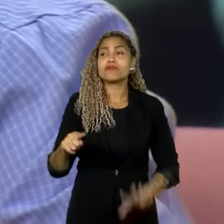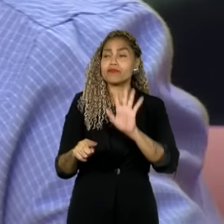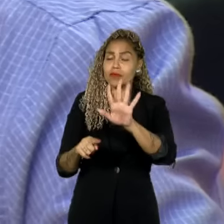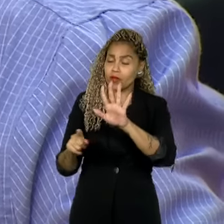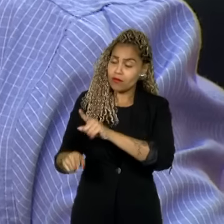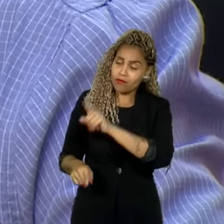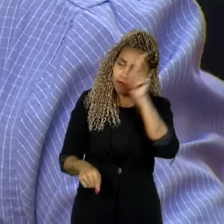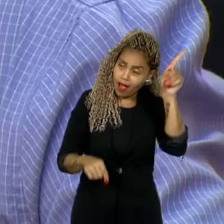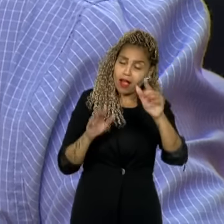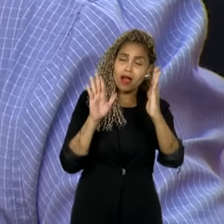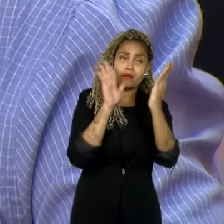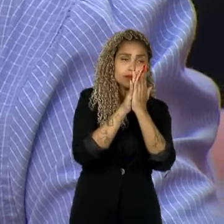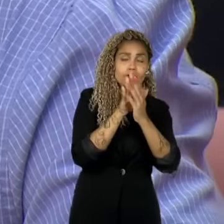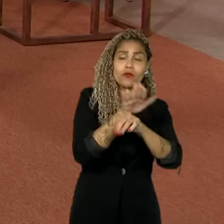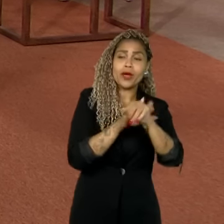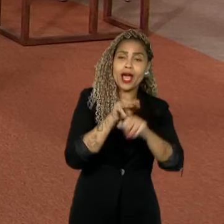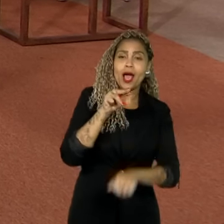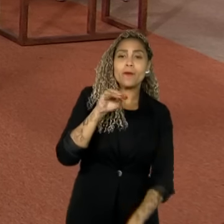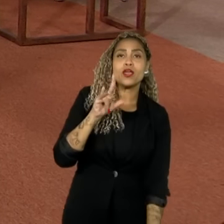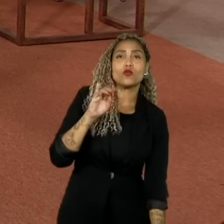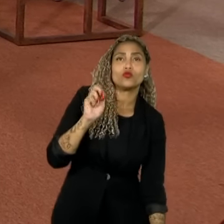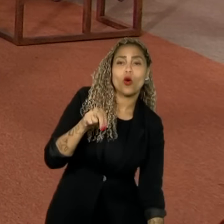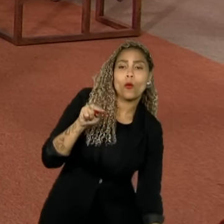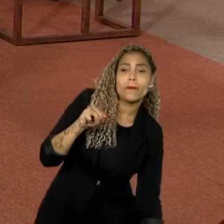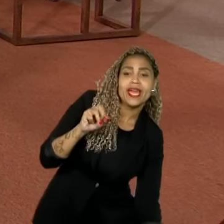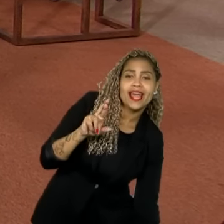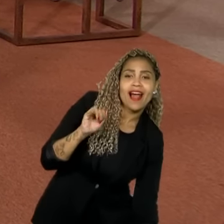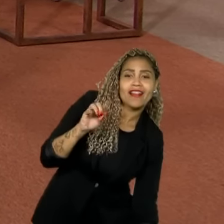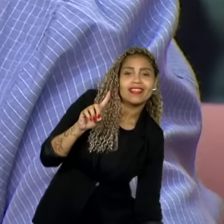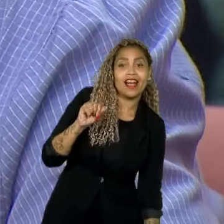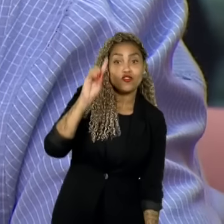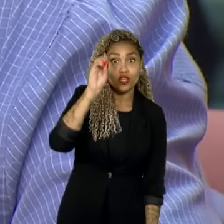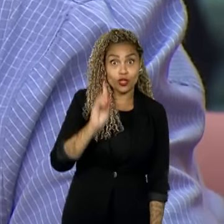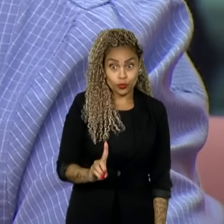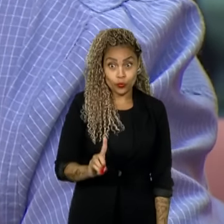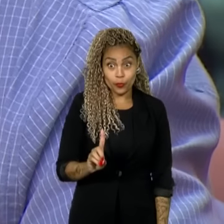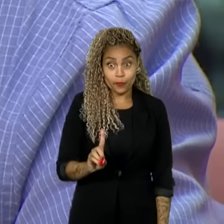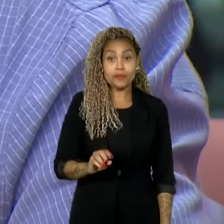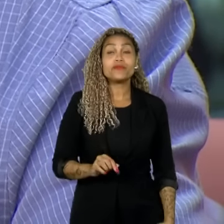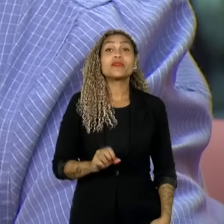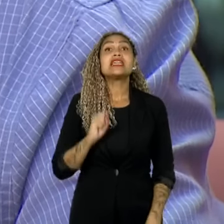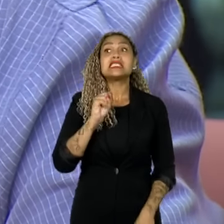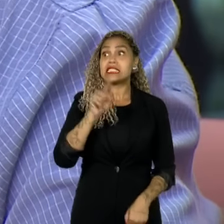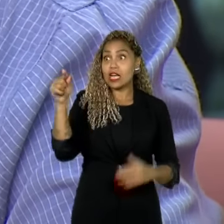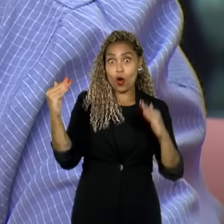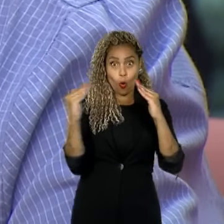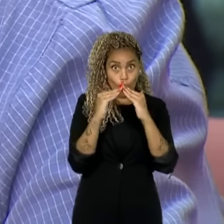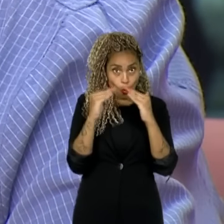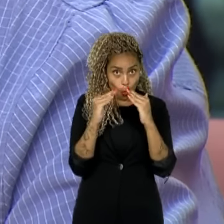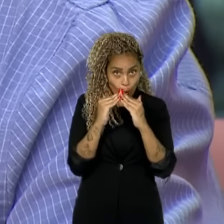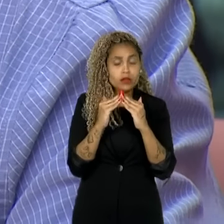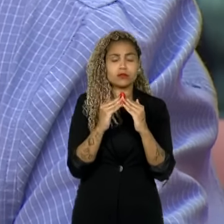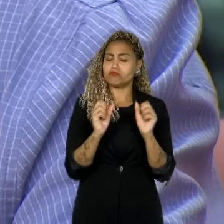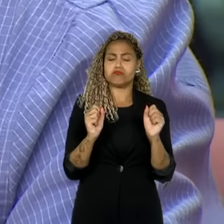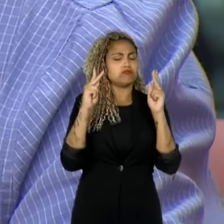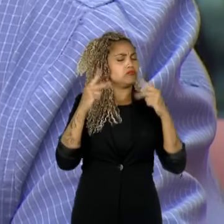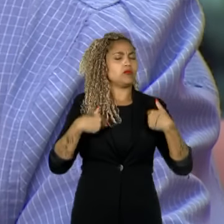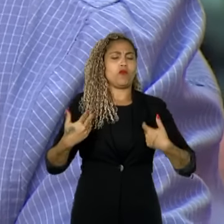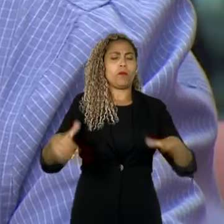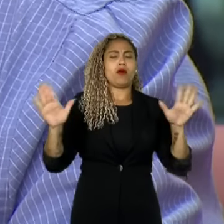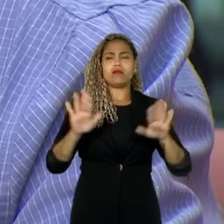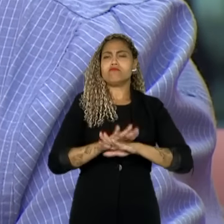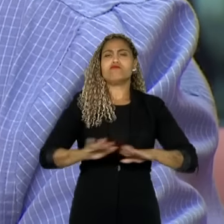que é o diretor, que pelo que eu sei manda em você. Se ele concordar contigo, eu vou embora. Termina aqui